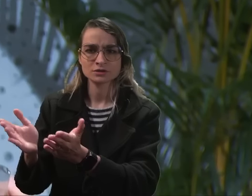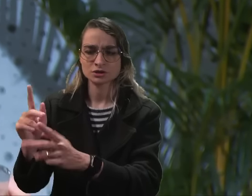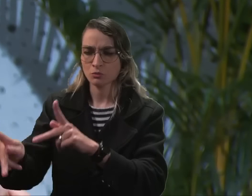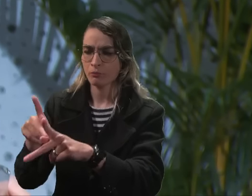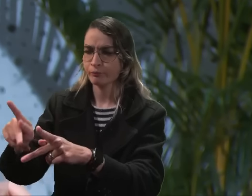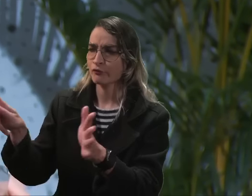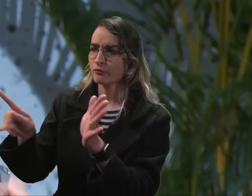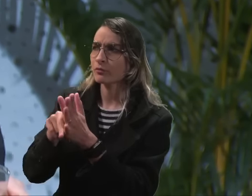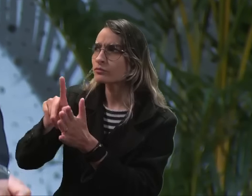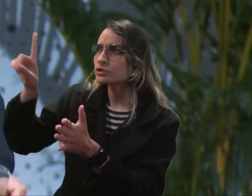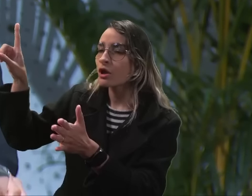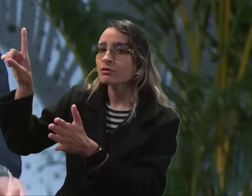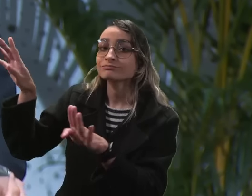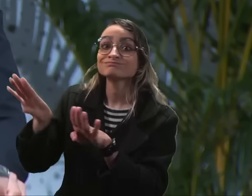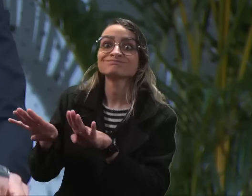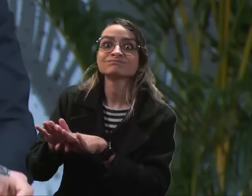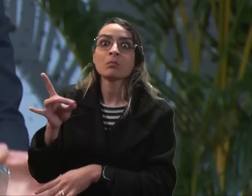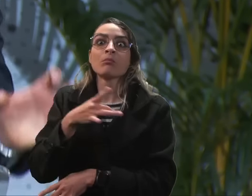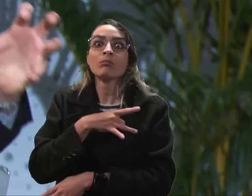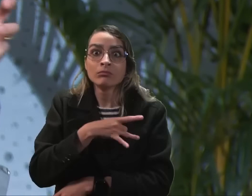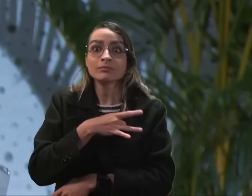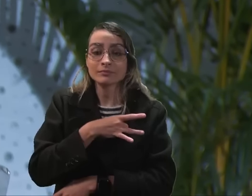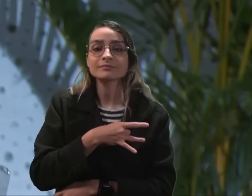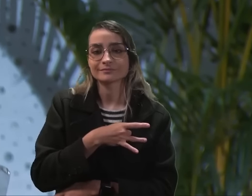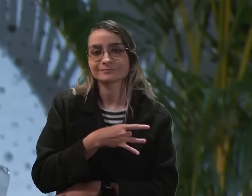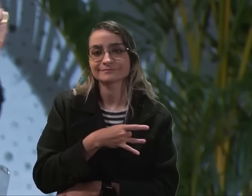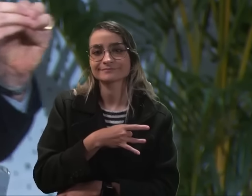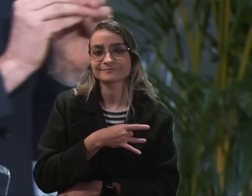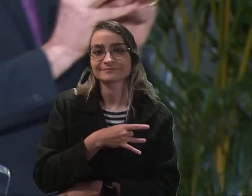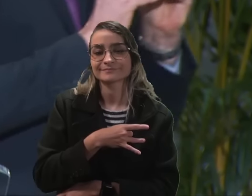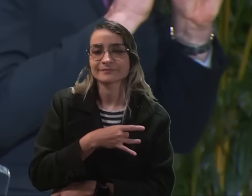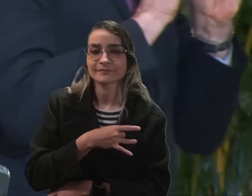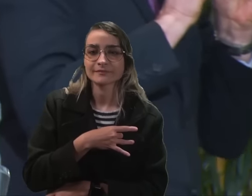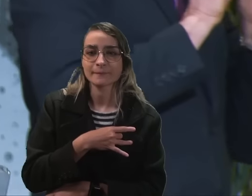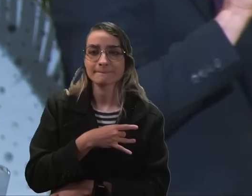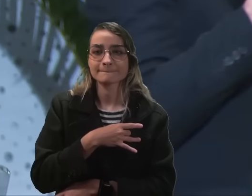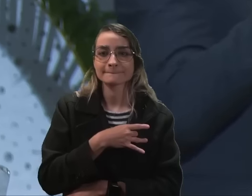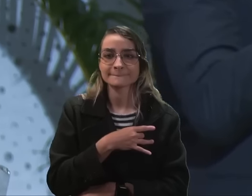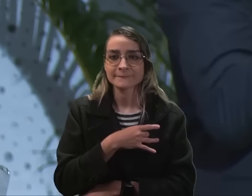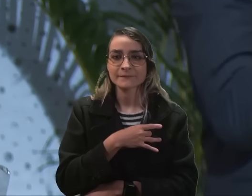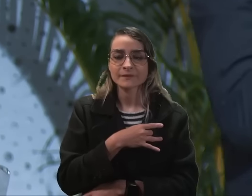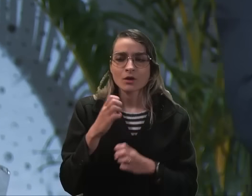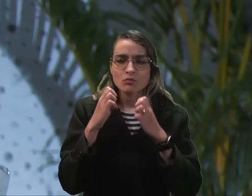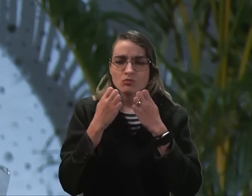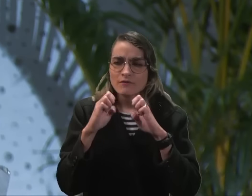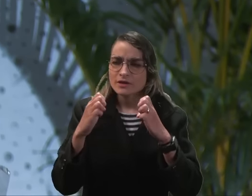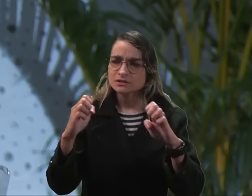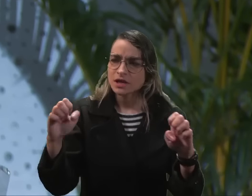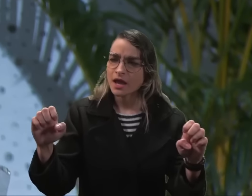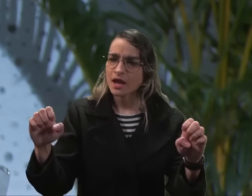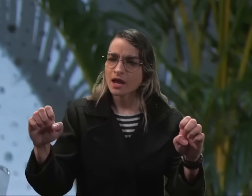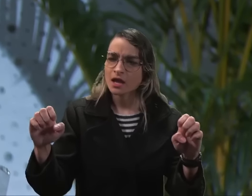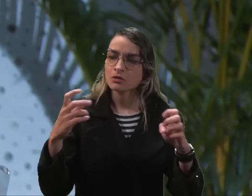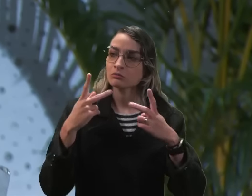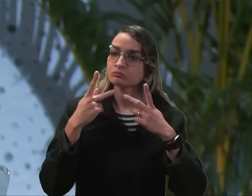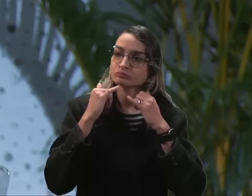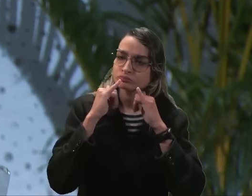tantos milagres que Deus operou a forma como o evangelho começou a ser pregado e a